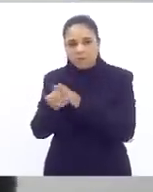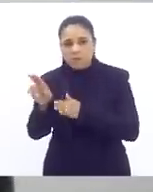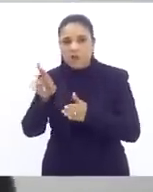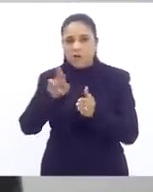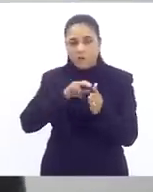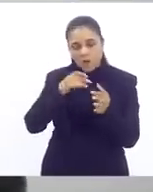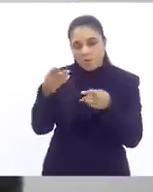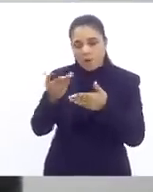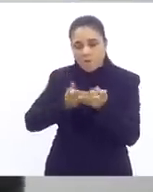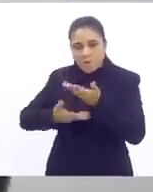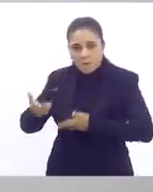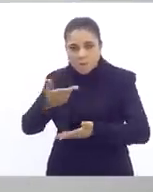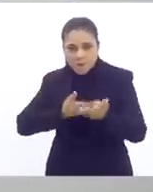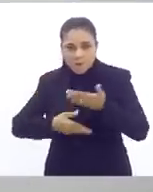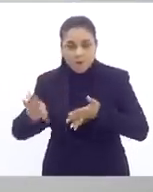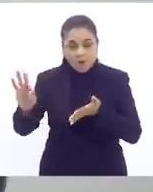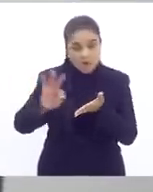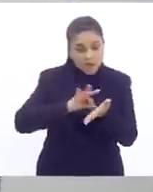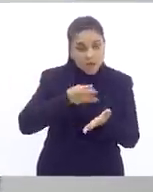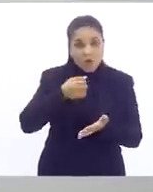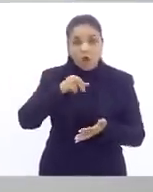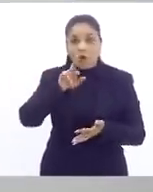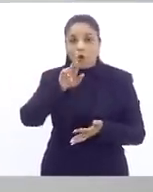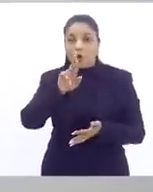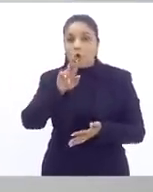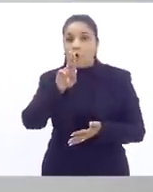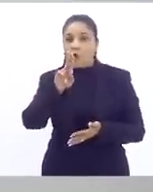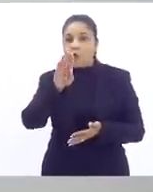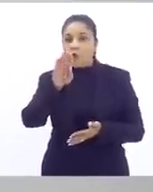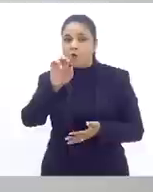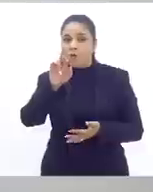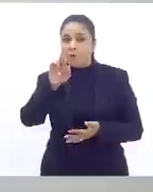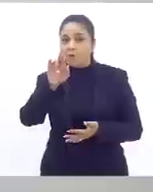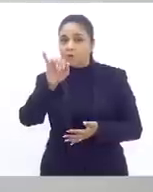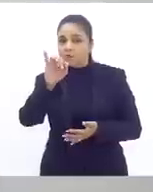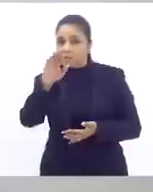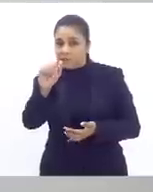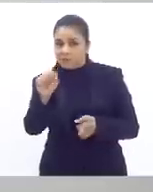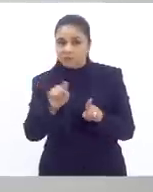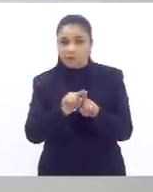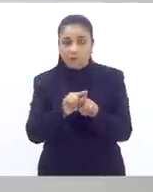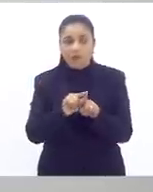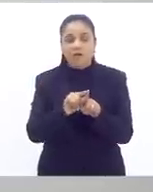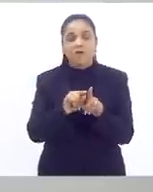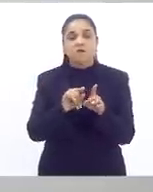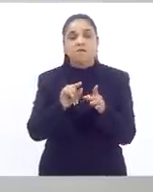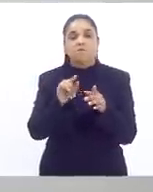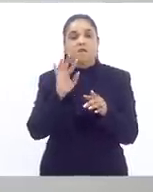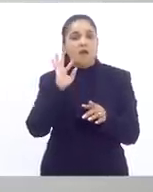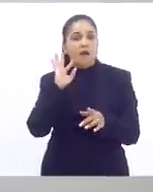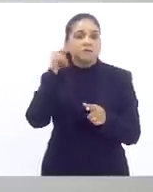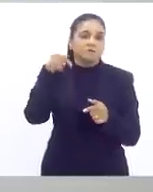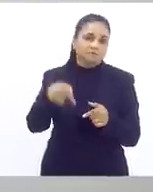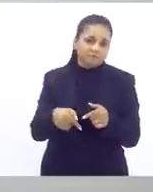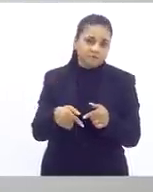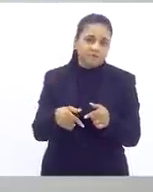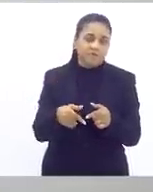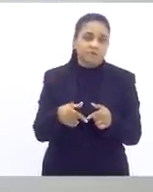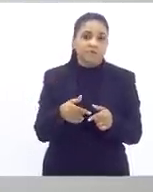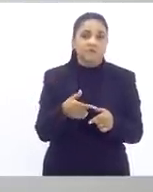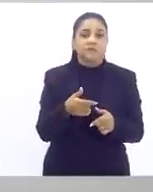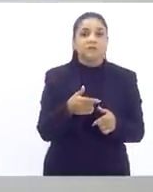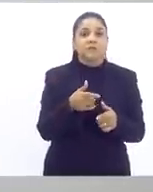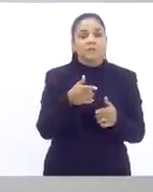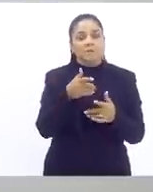rubricas para que a gente possa inclusive tratar parte desses 6.897 revisões de pensão